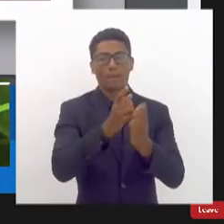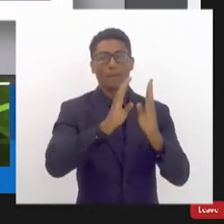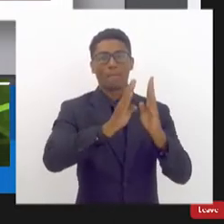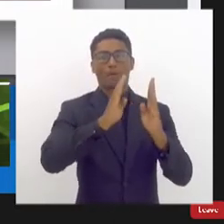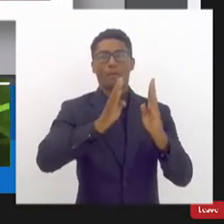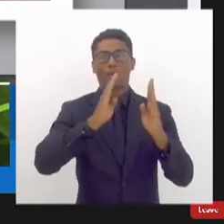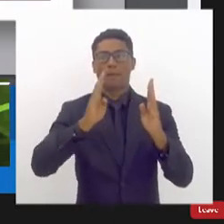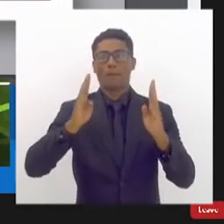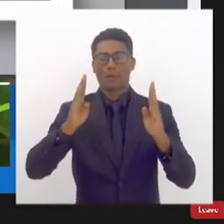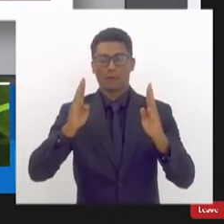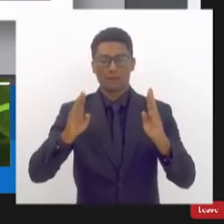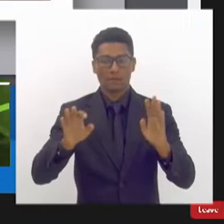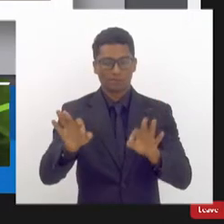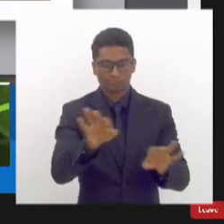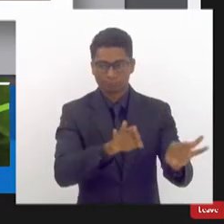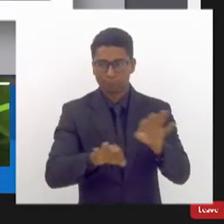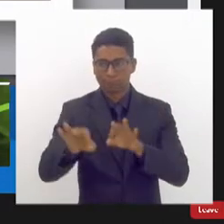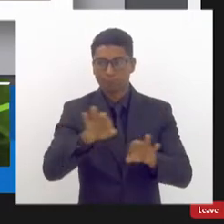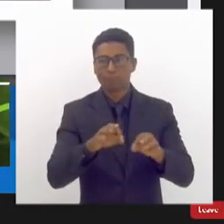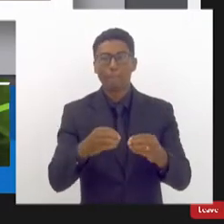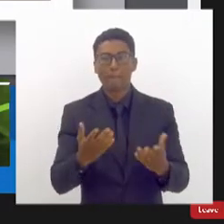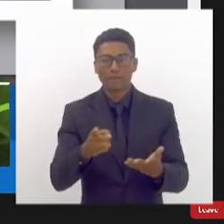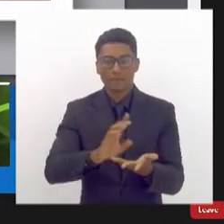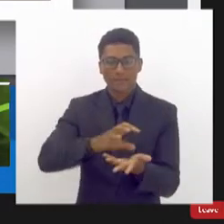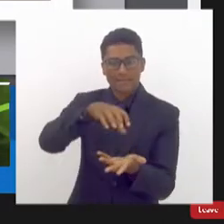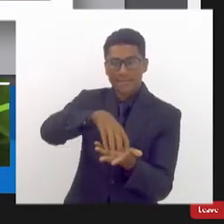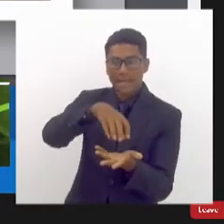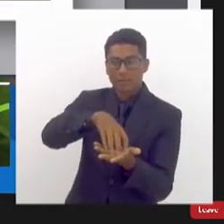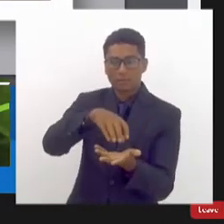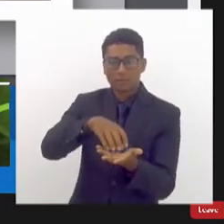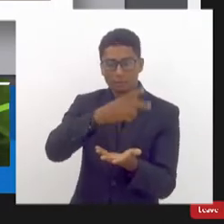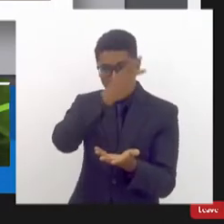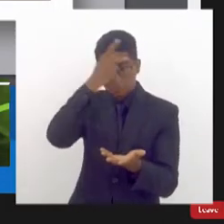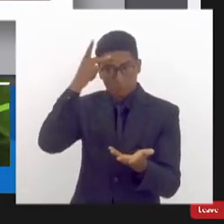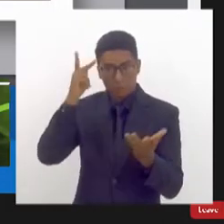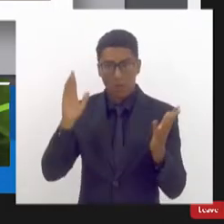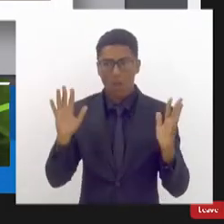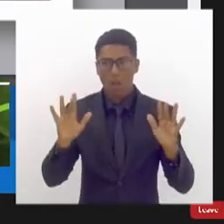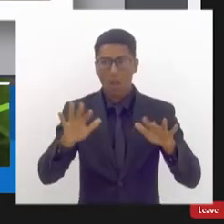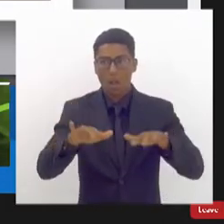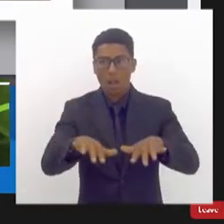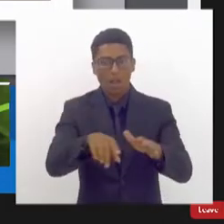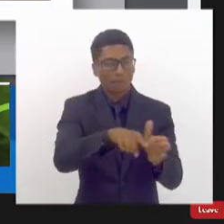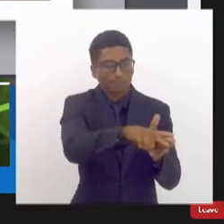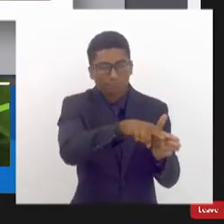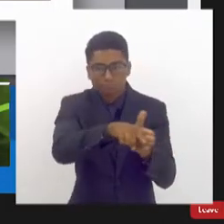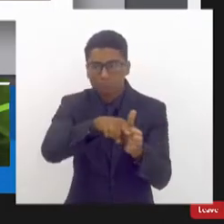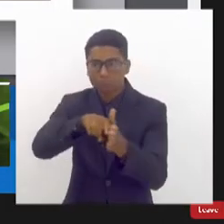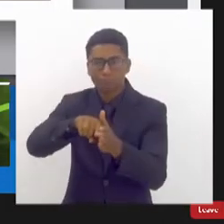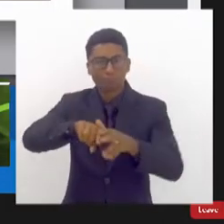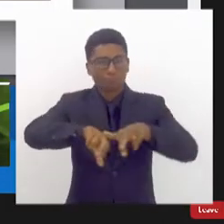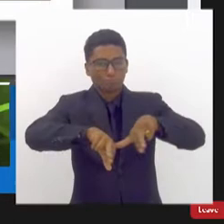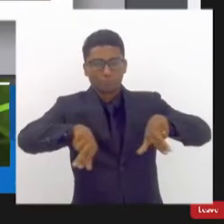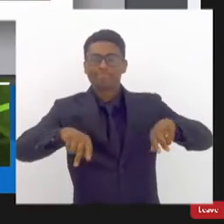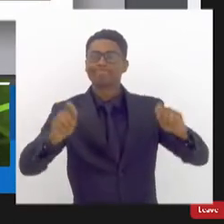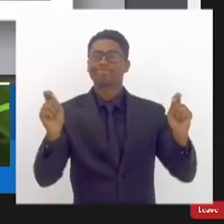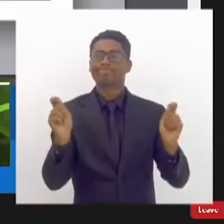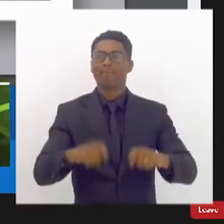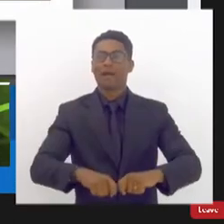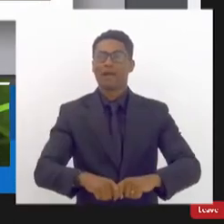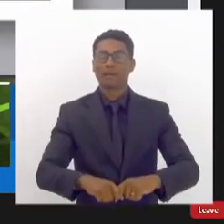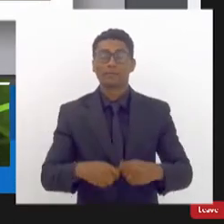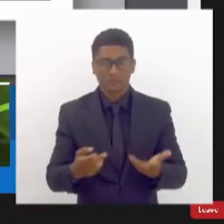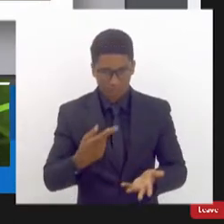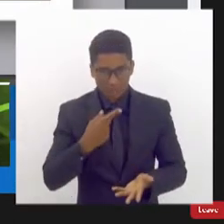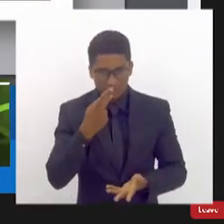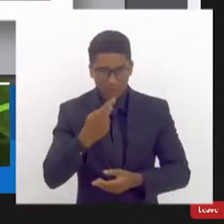de pesquisas. A biblioteca do Conselho não funciona. Né? Na verdade, como eu disse, eu trabalho com a gestão